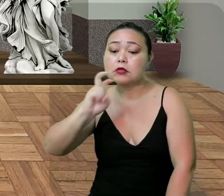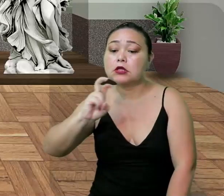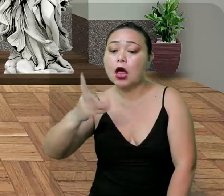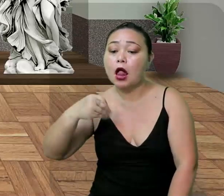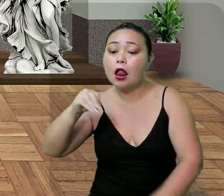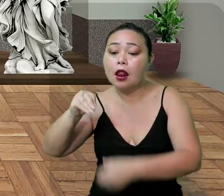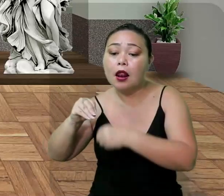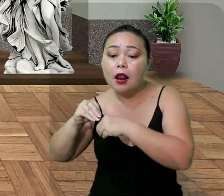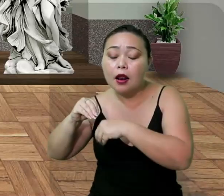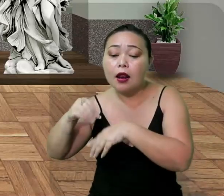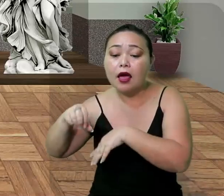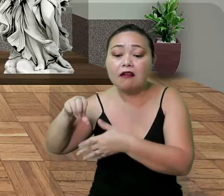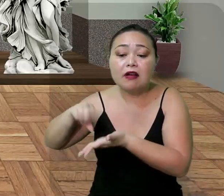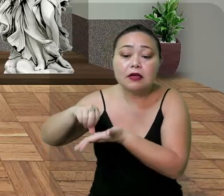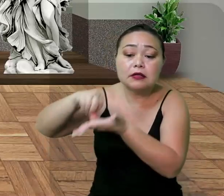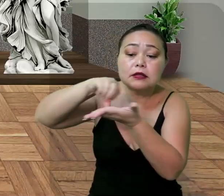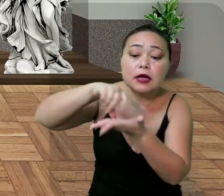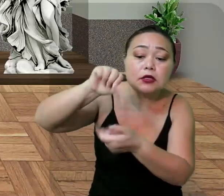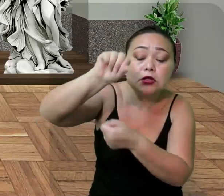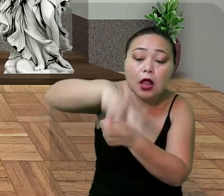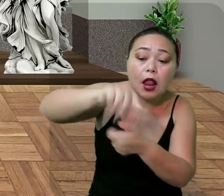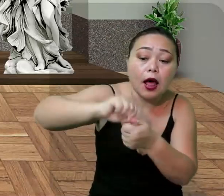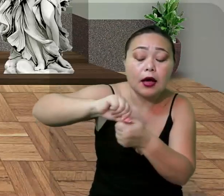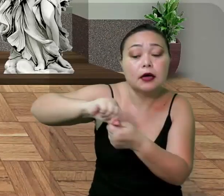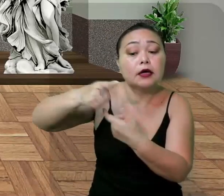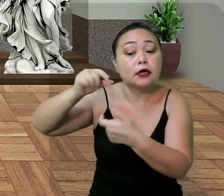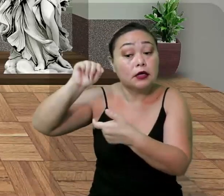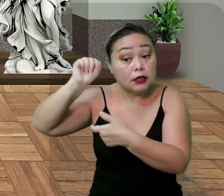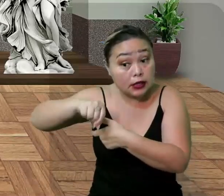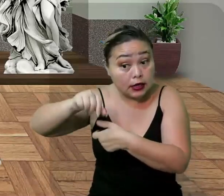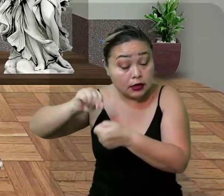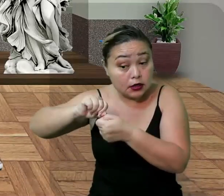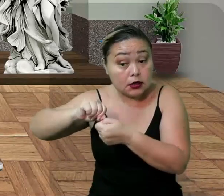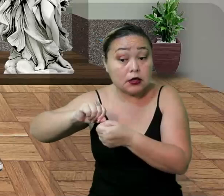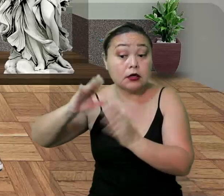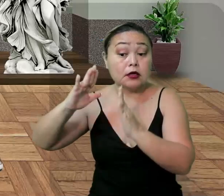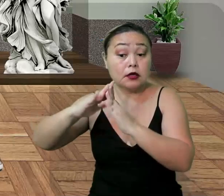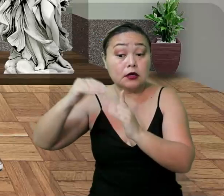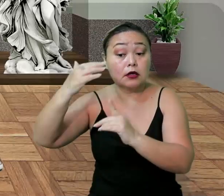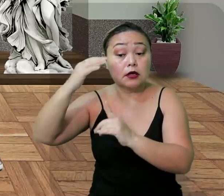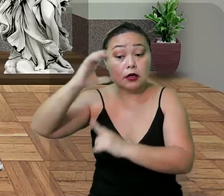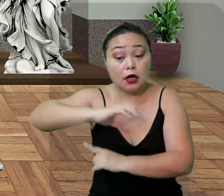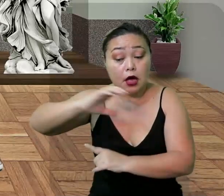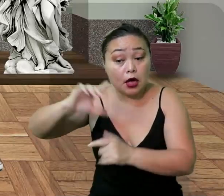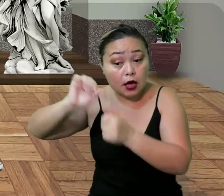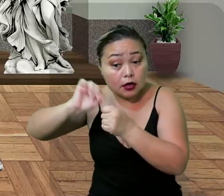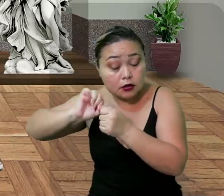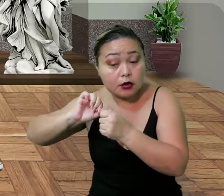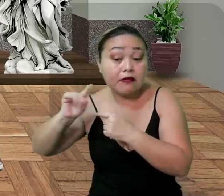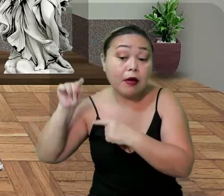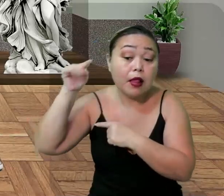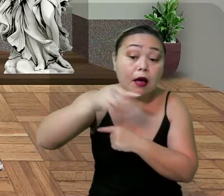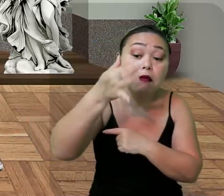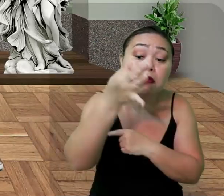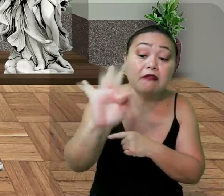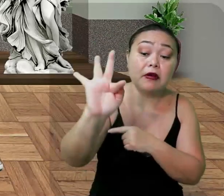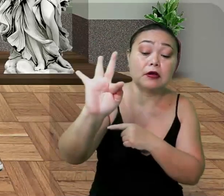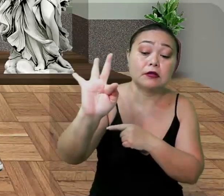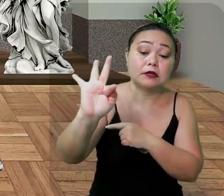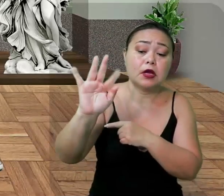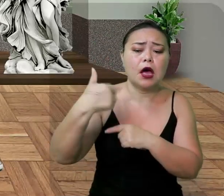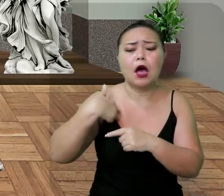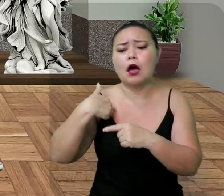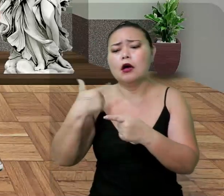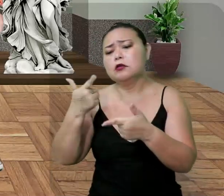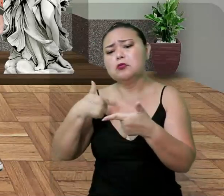a sede da Igreja Católica para a França, só para poder fugir da perturbação. Olha só. Ou seja, não